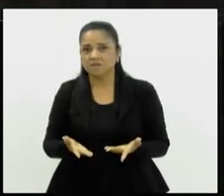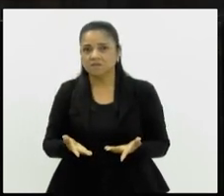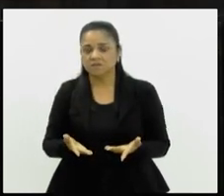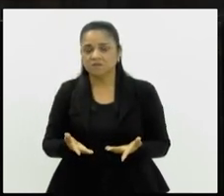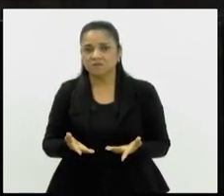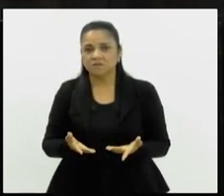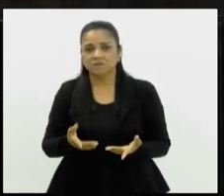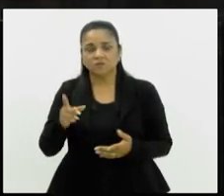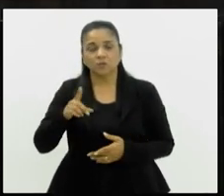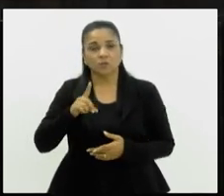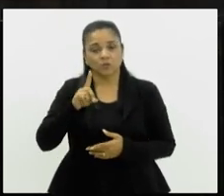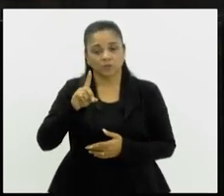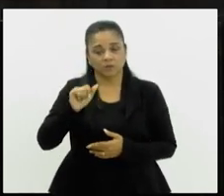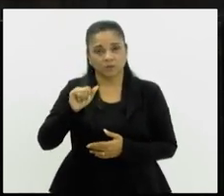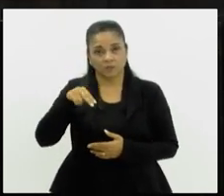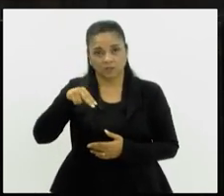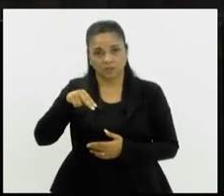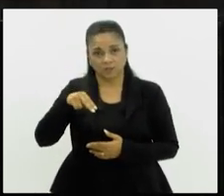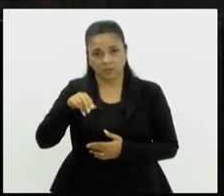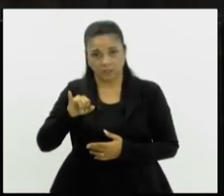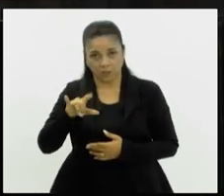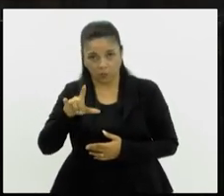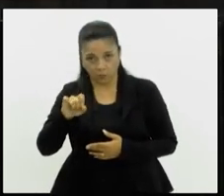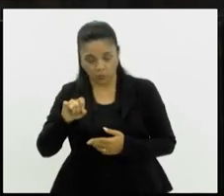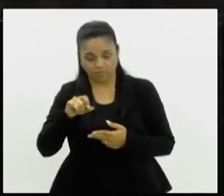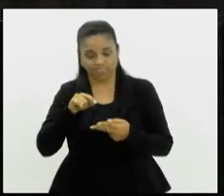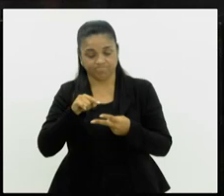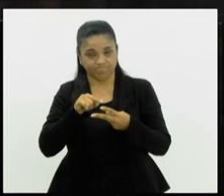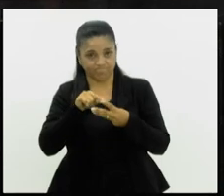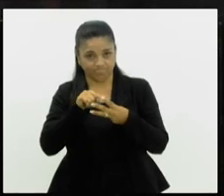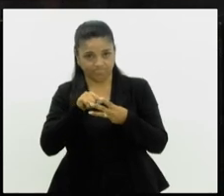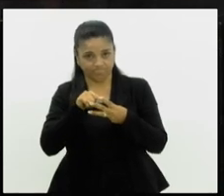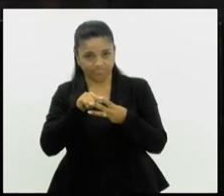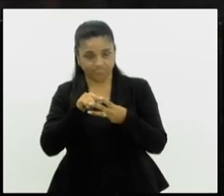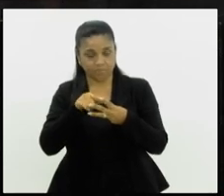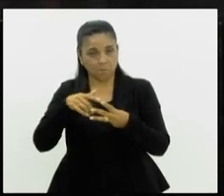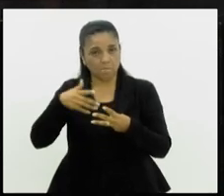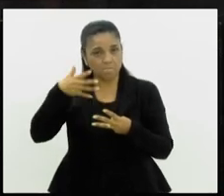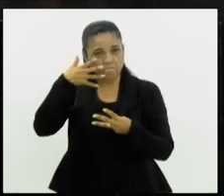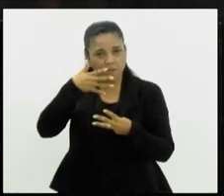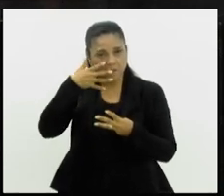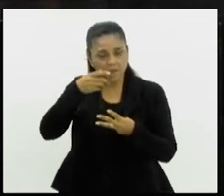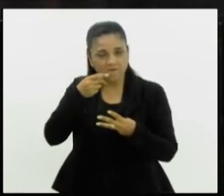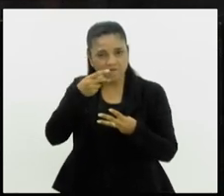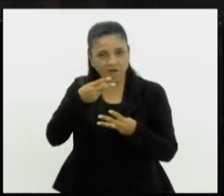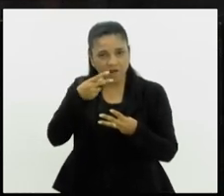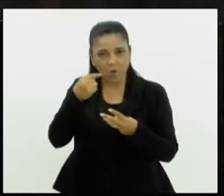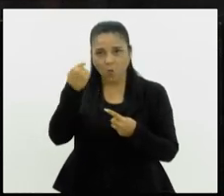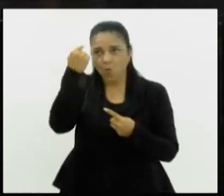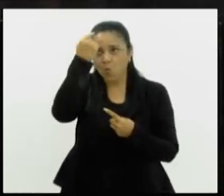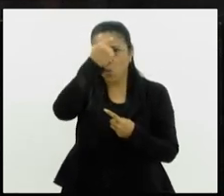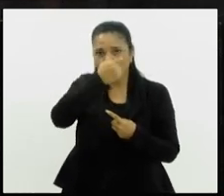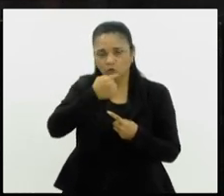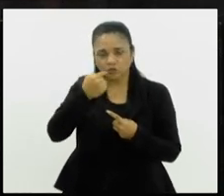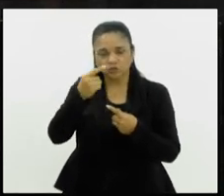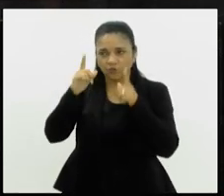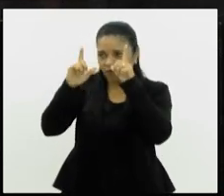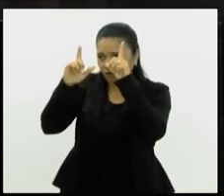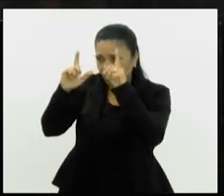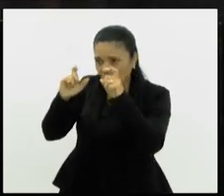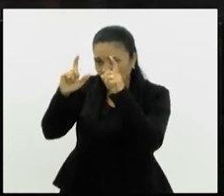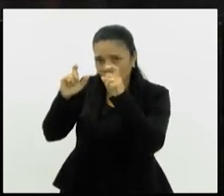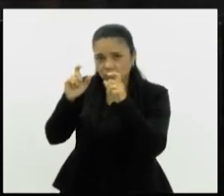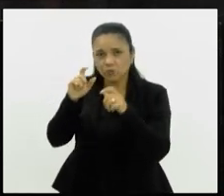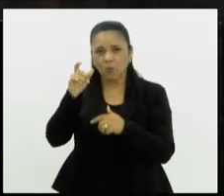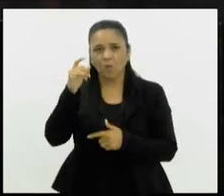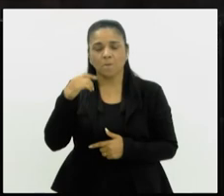O Danilo tem um momento da fala dele que ele vê o rosto, vê a foto de uma pessoa